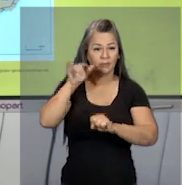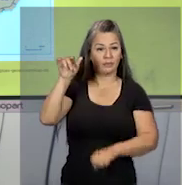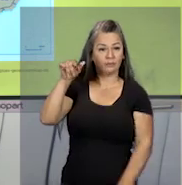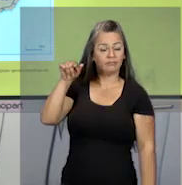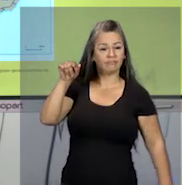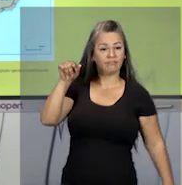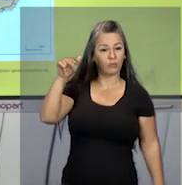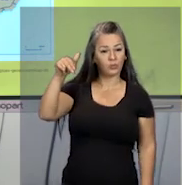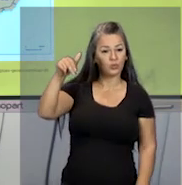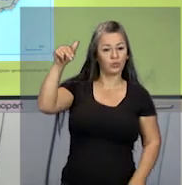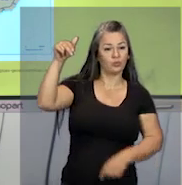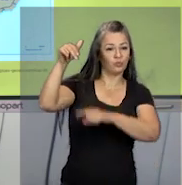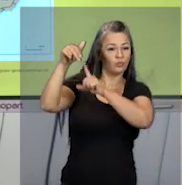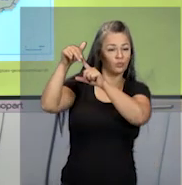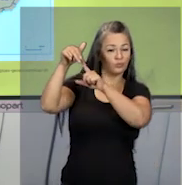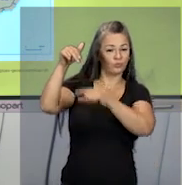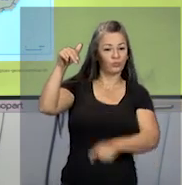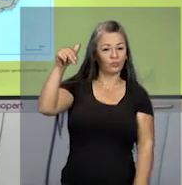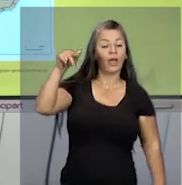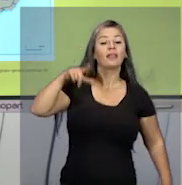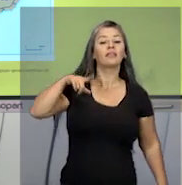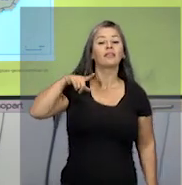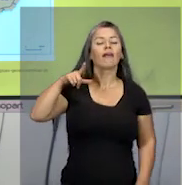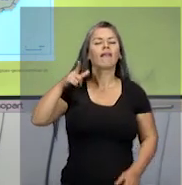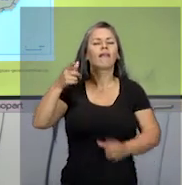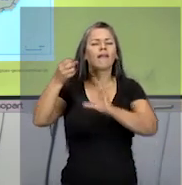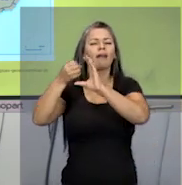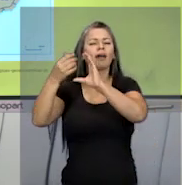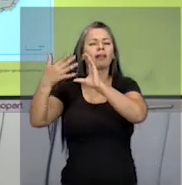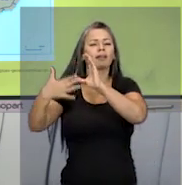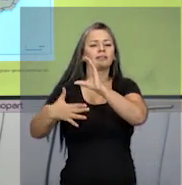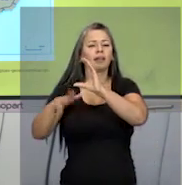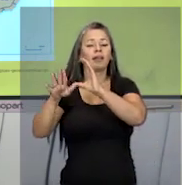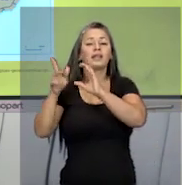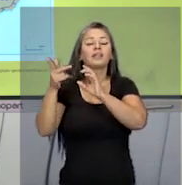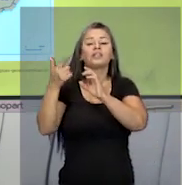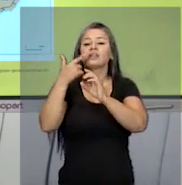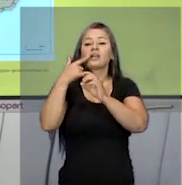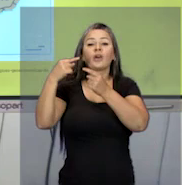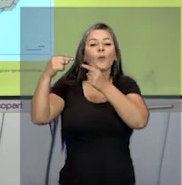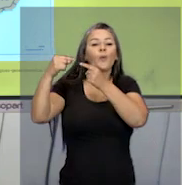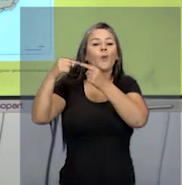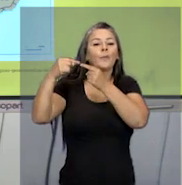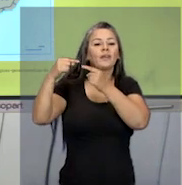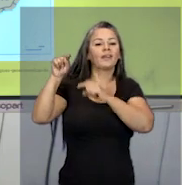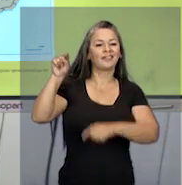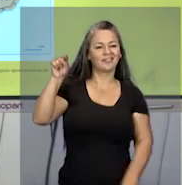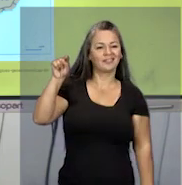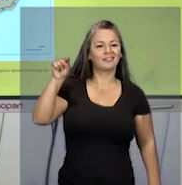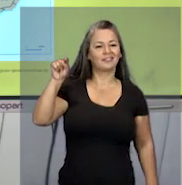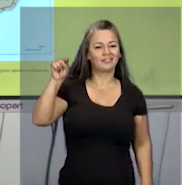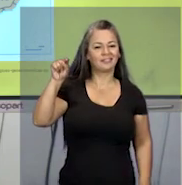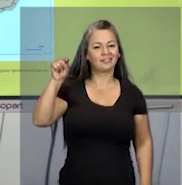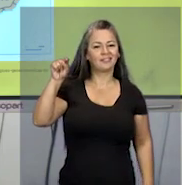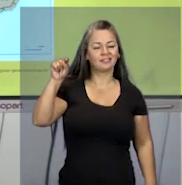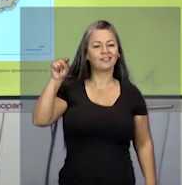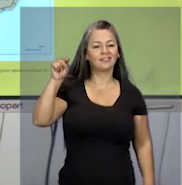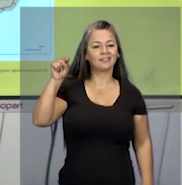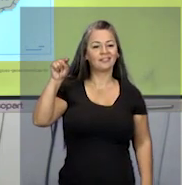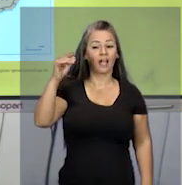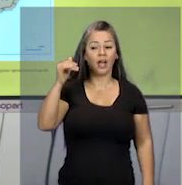de forma econômica, natural, muito semelhante ao Nordeste brasileiro. Em compensação, uma boa parte